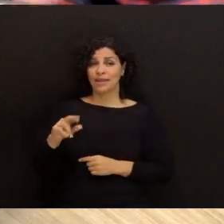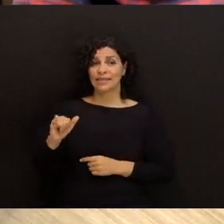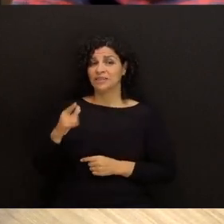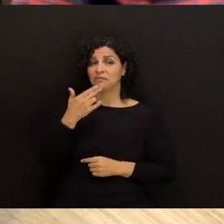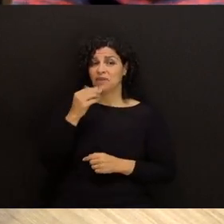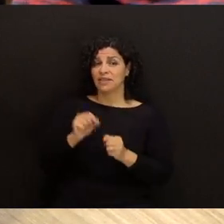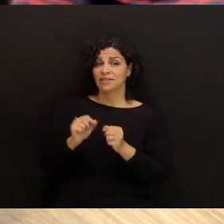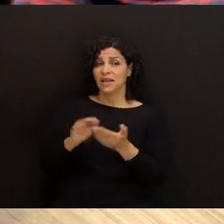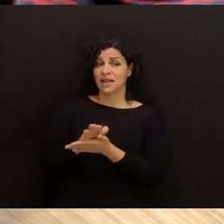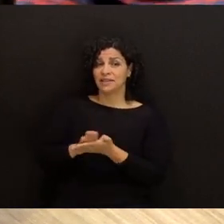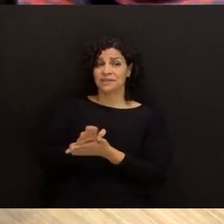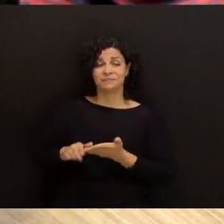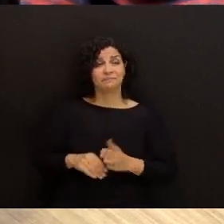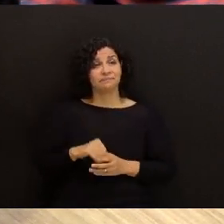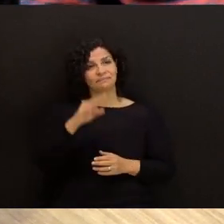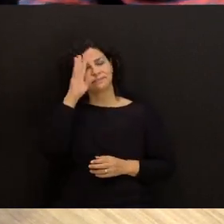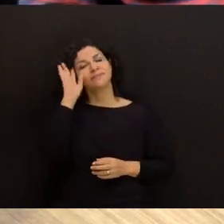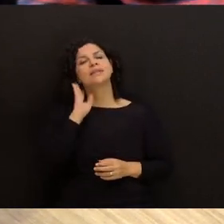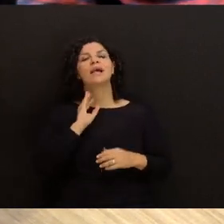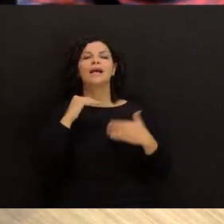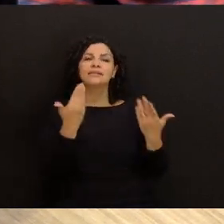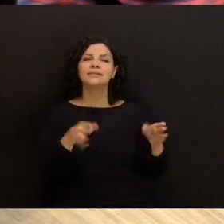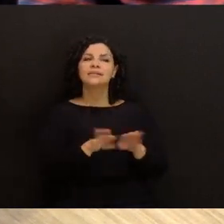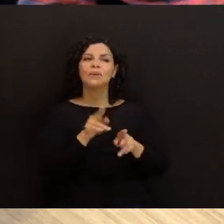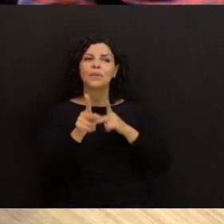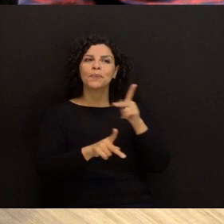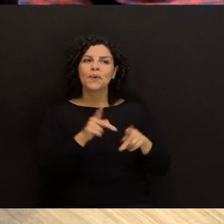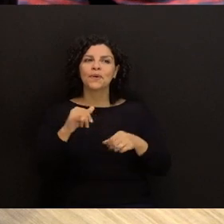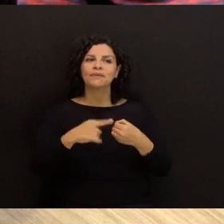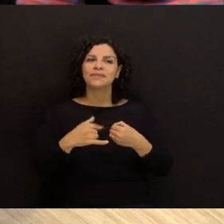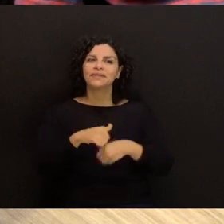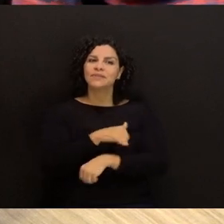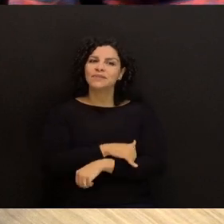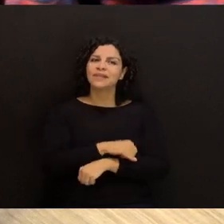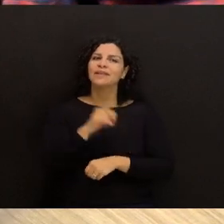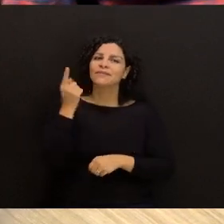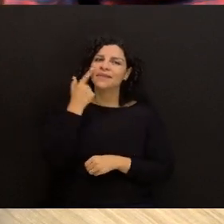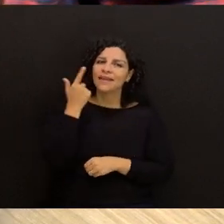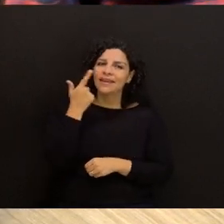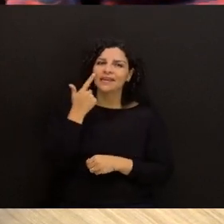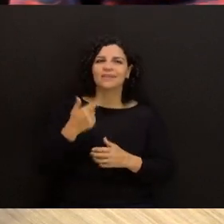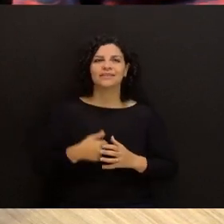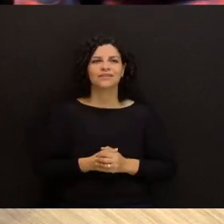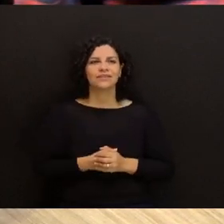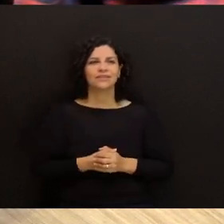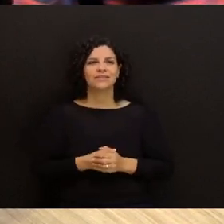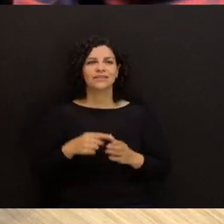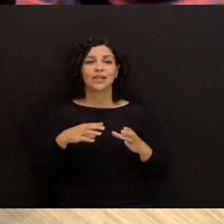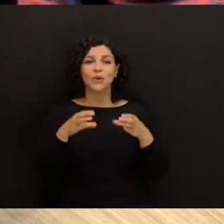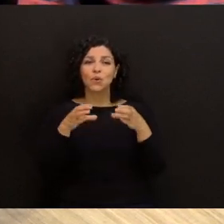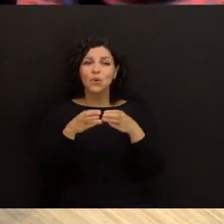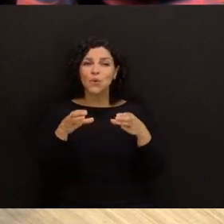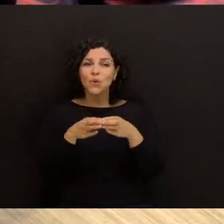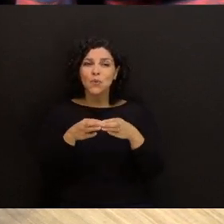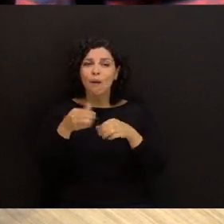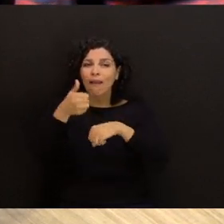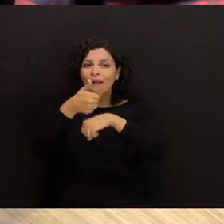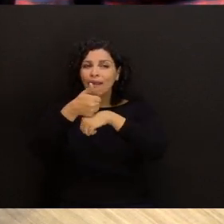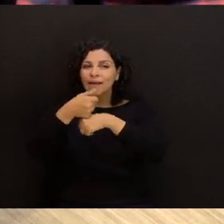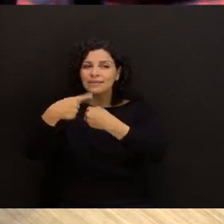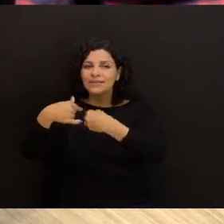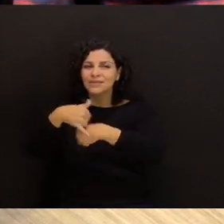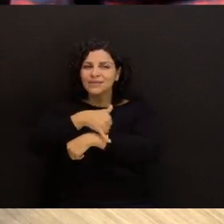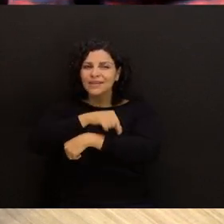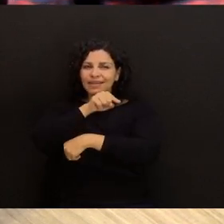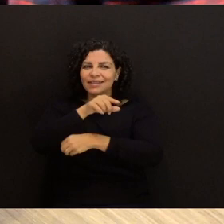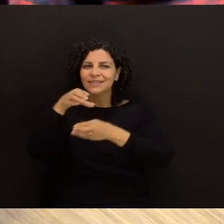atendido Então é assim população de São José dos Pinhais o grande grupo que comanda São José dos